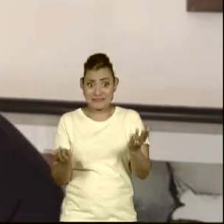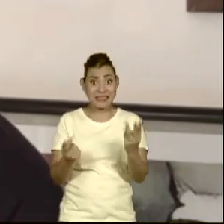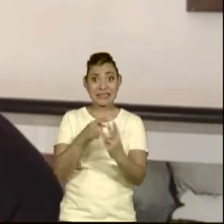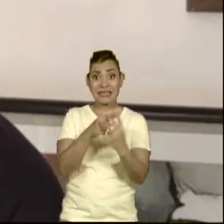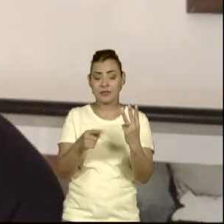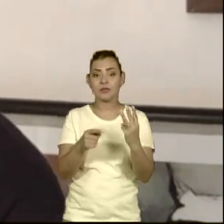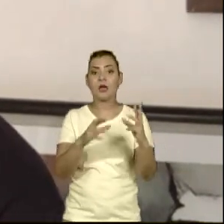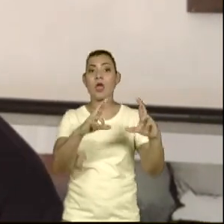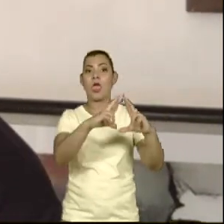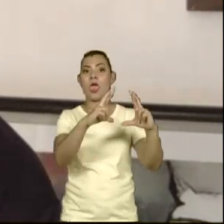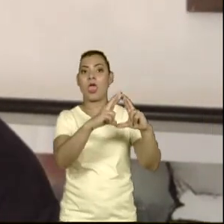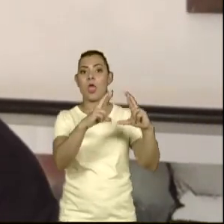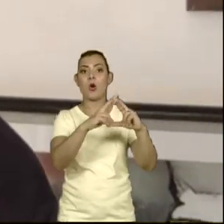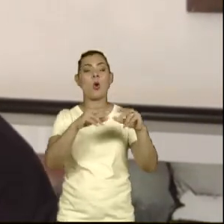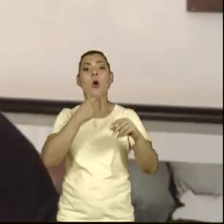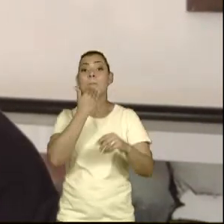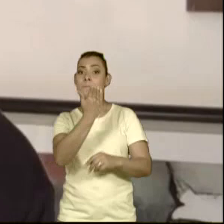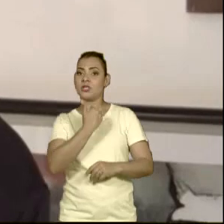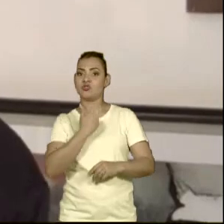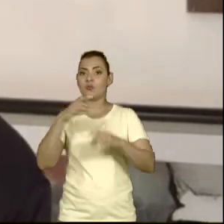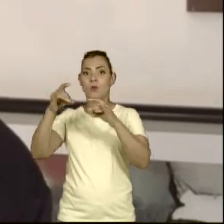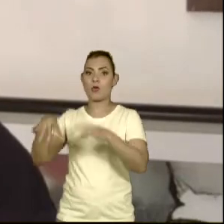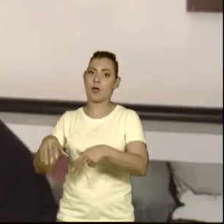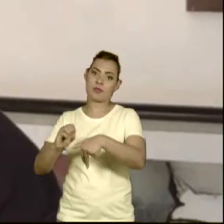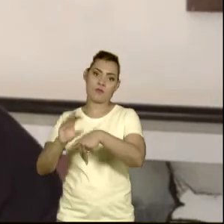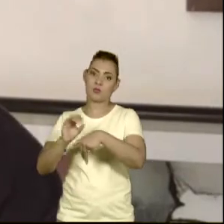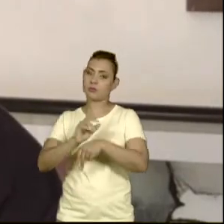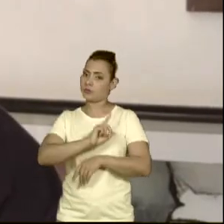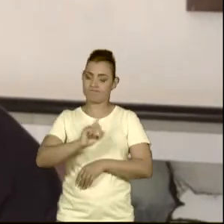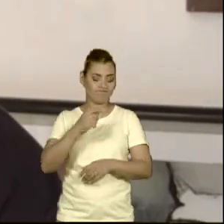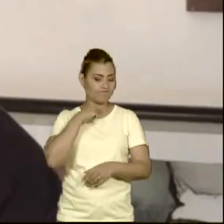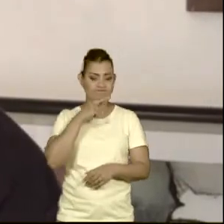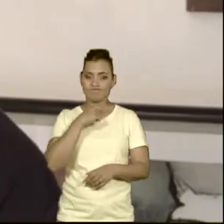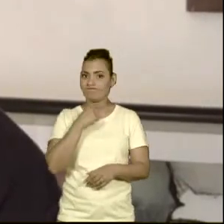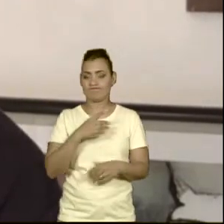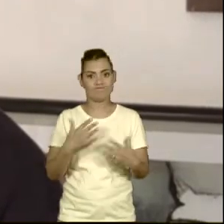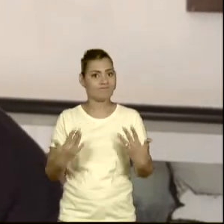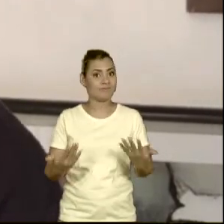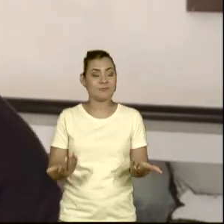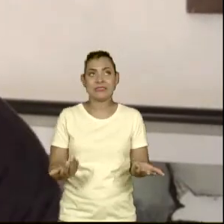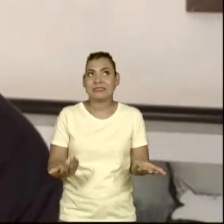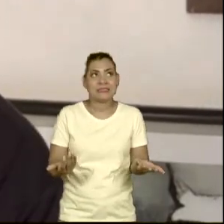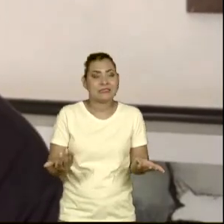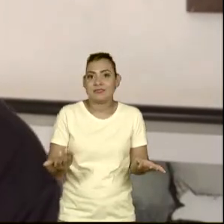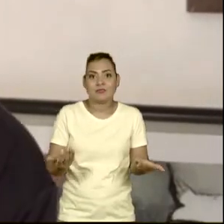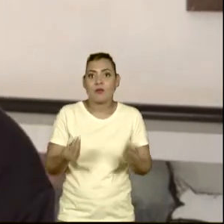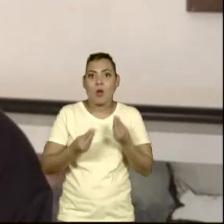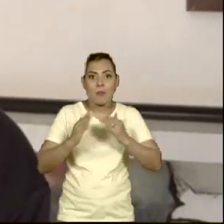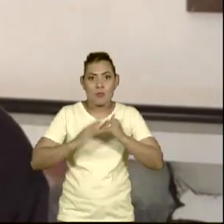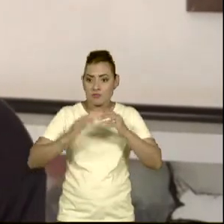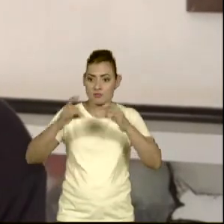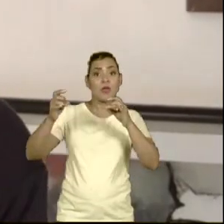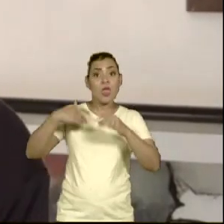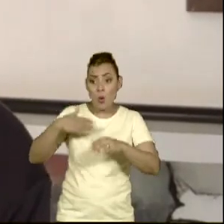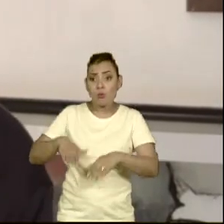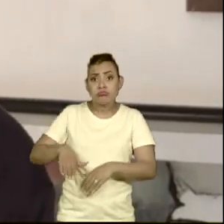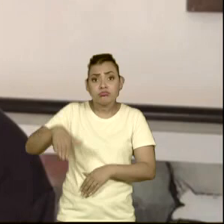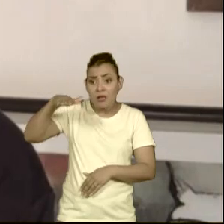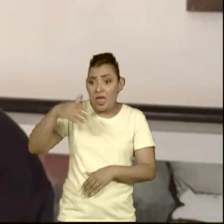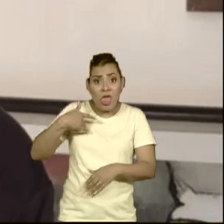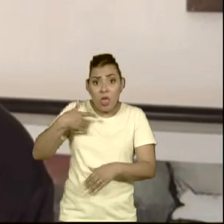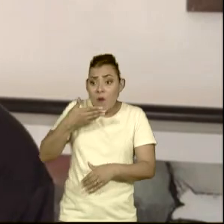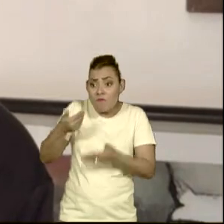muito forte da Record para que eu largasse a TV Cultura e eu não conseguia. Não conseguia por vários fatores. Amava. Nasci profissionalmente na TV Cultura e amava os dois